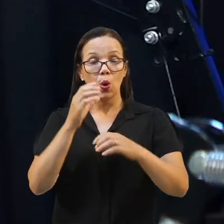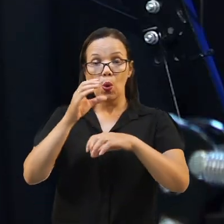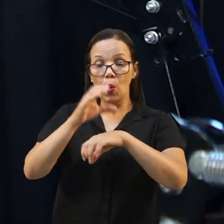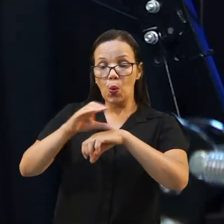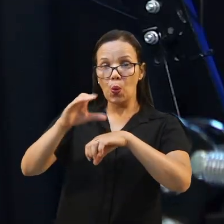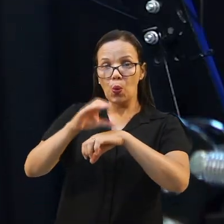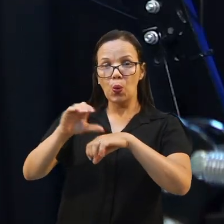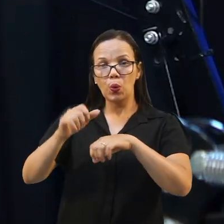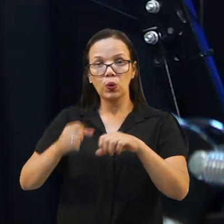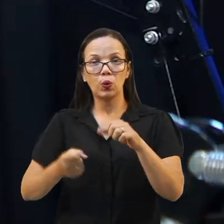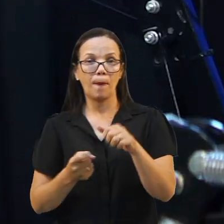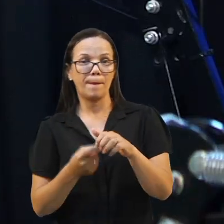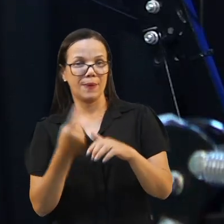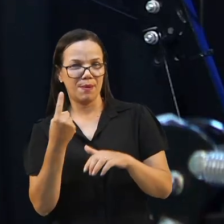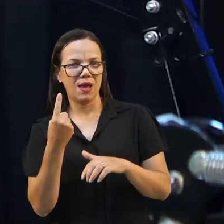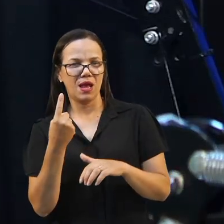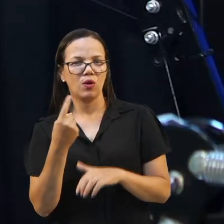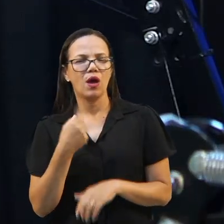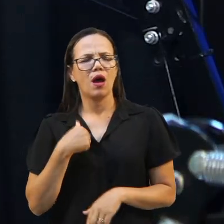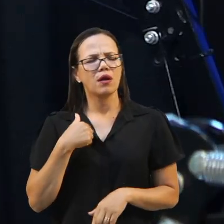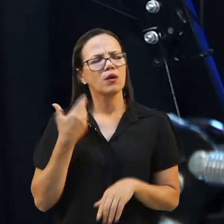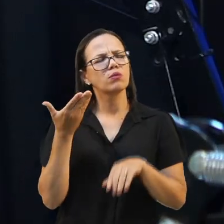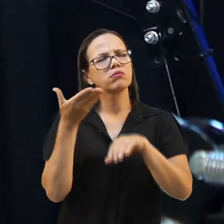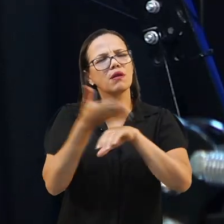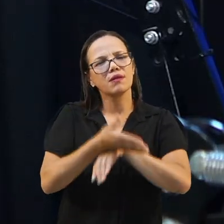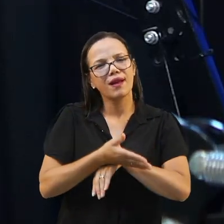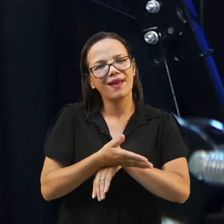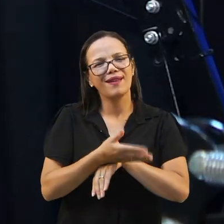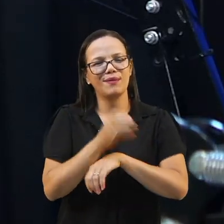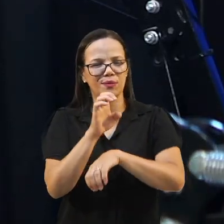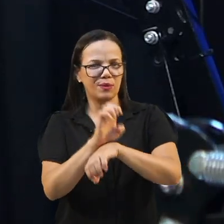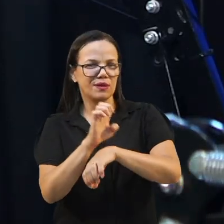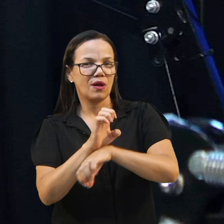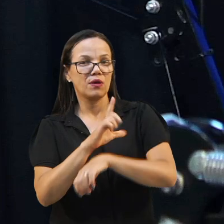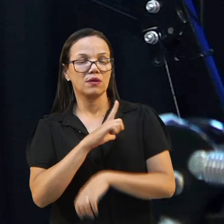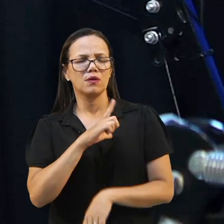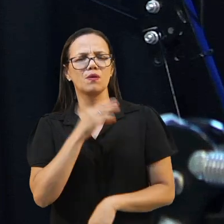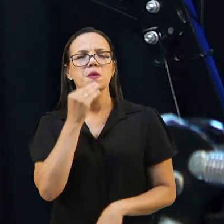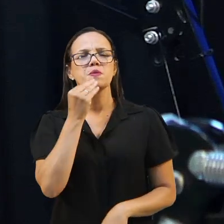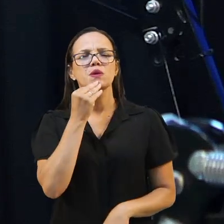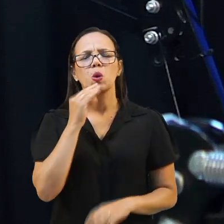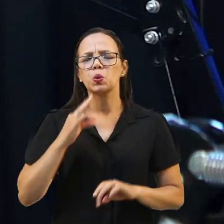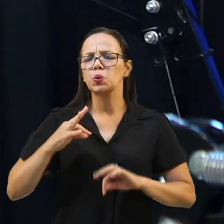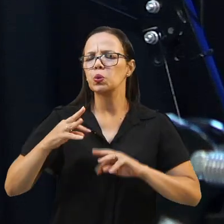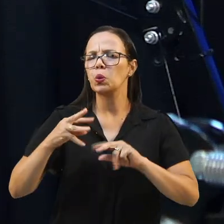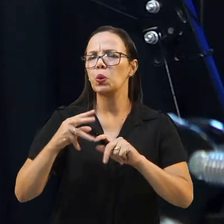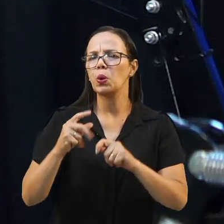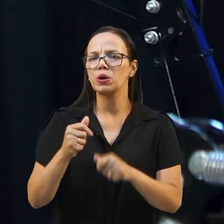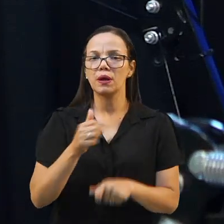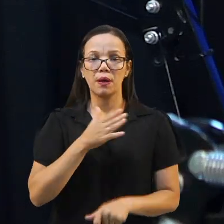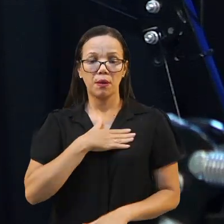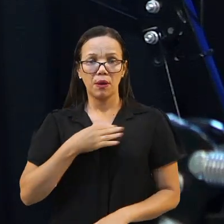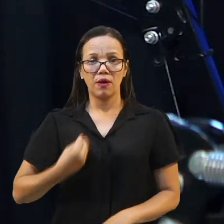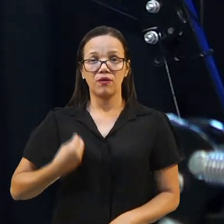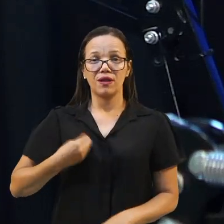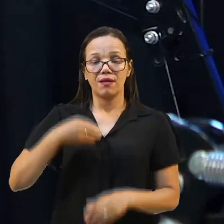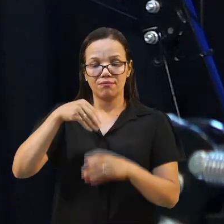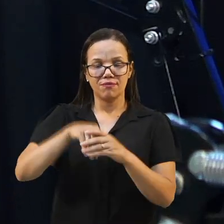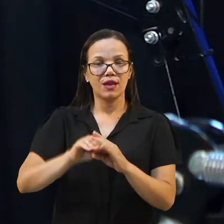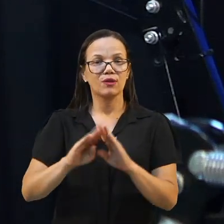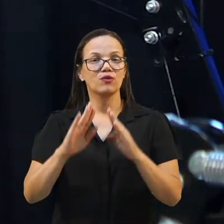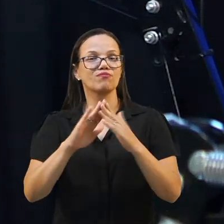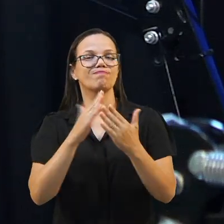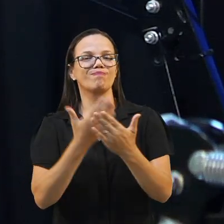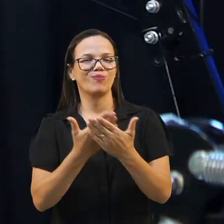para o estadual, e tive as oportunidades todas na minha vida dentro de escola